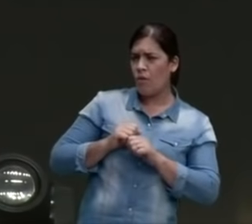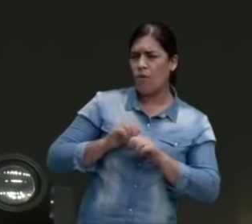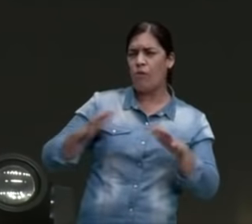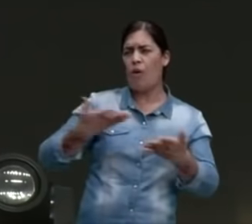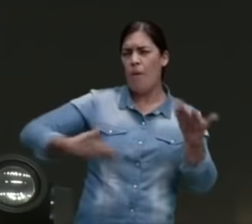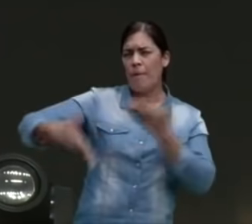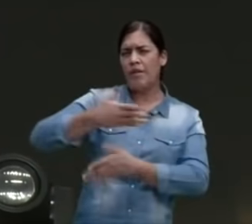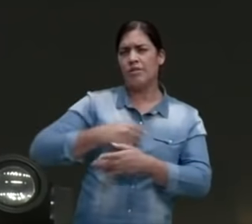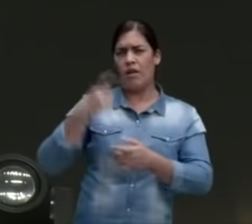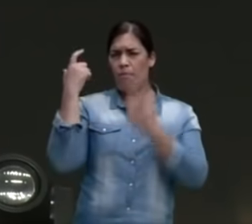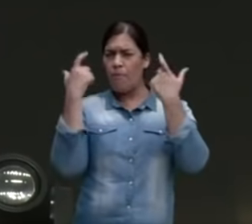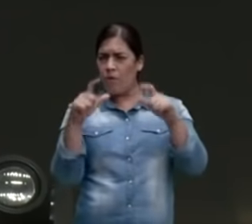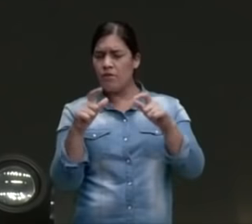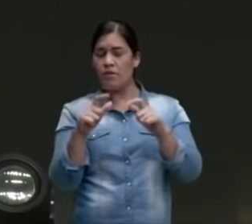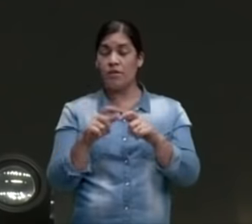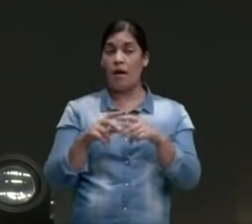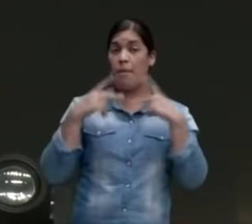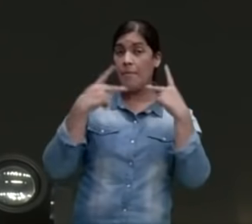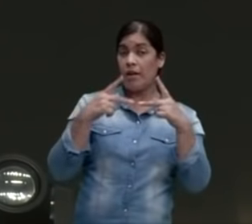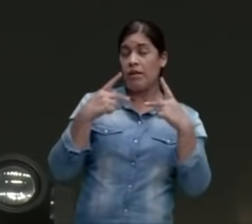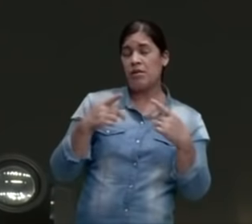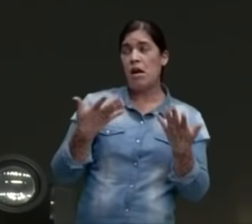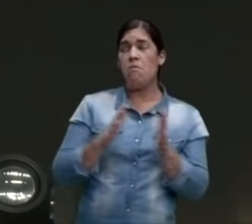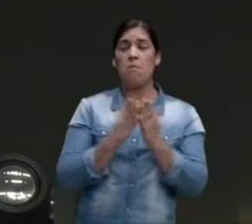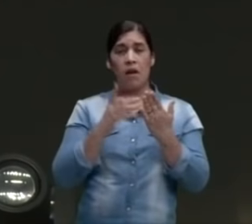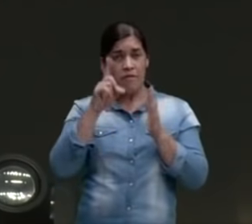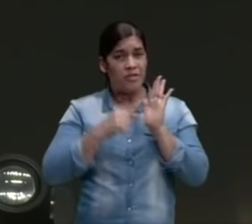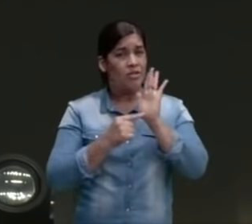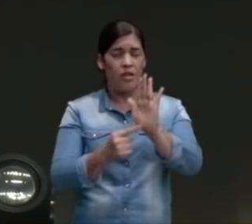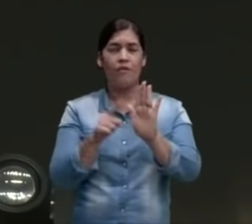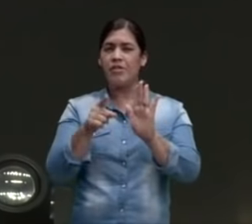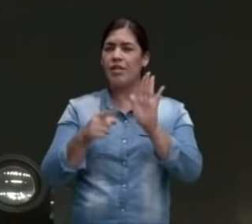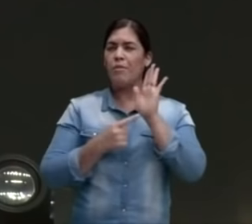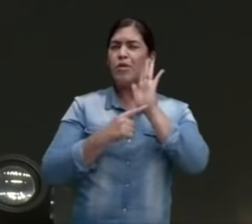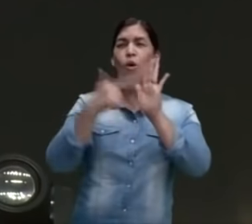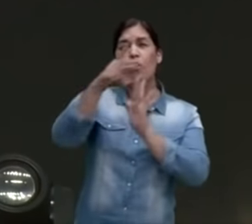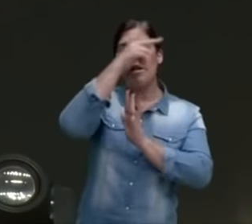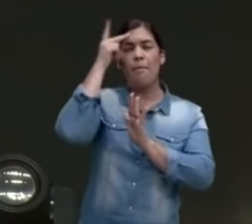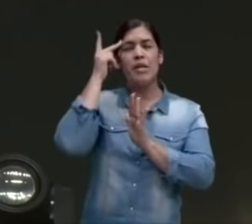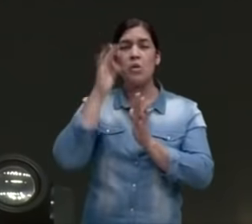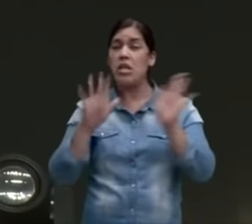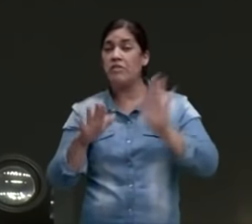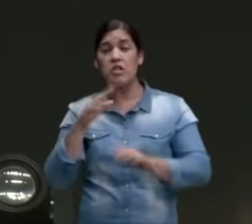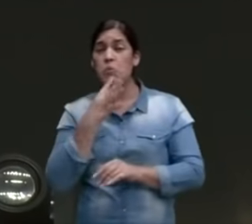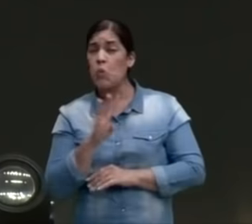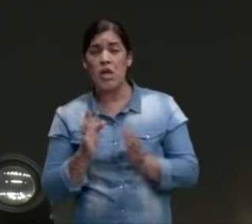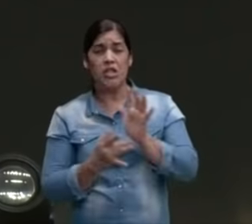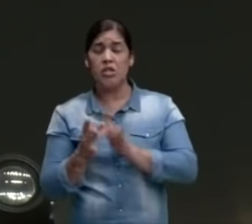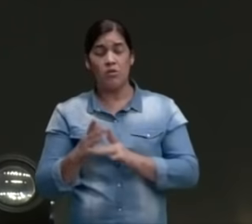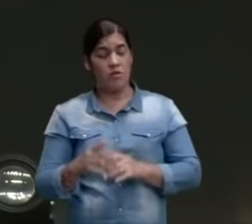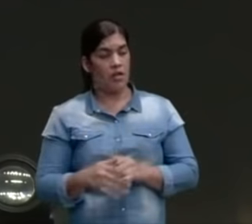está evangelizando, você está levando adiante a palavra de Deus. E tem muita gente de fora, de outros países,